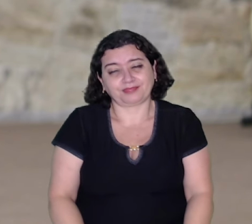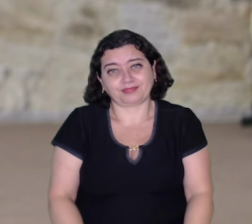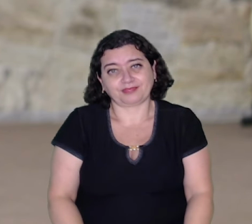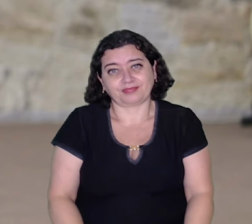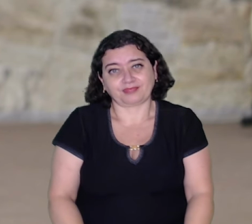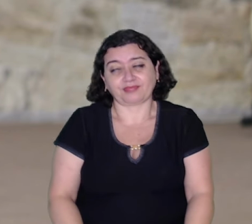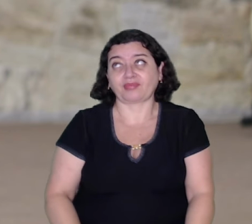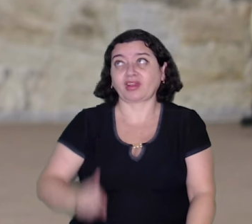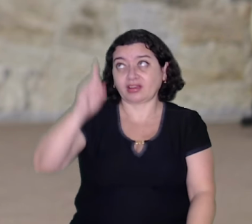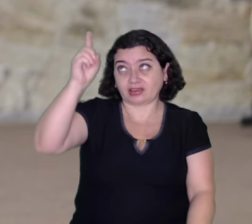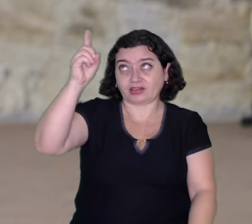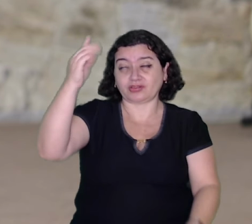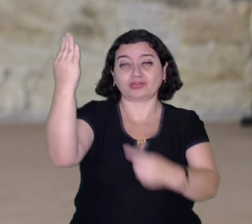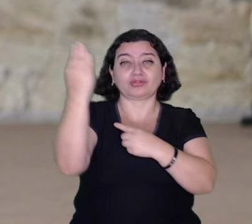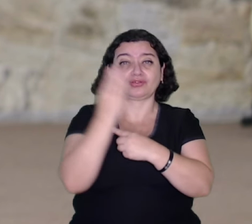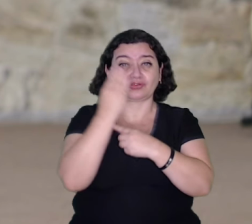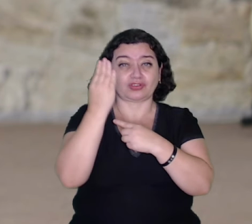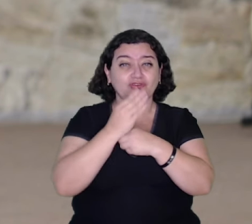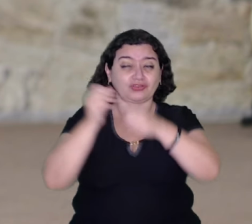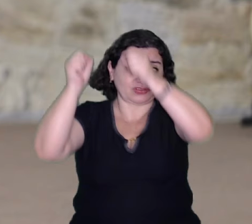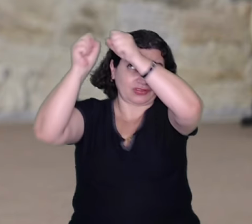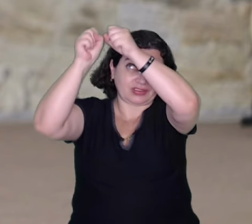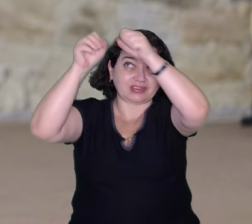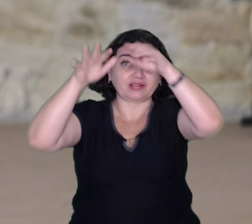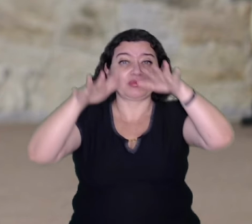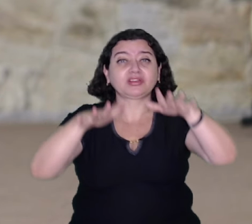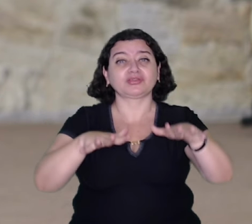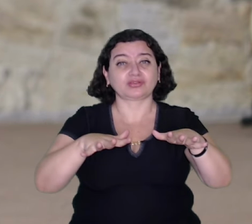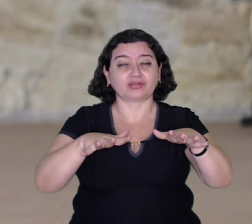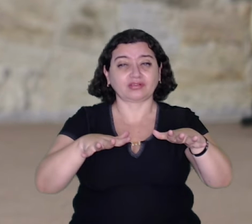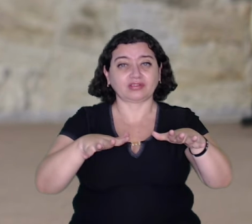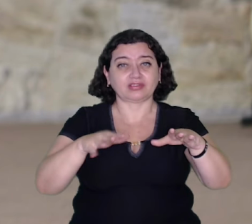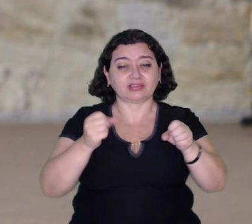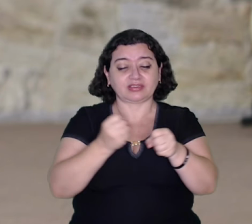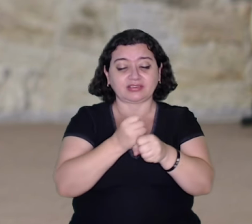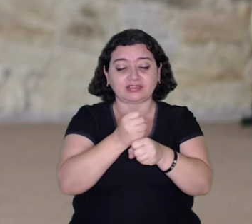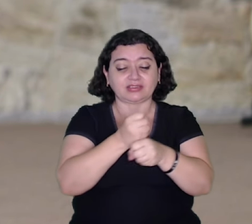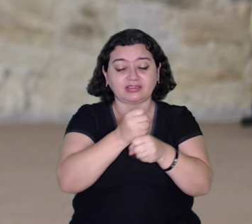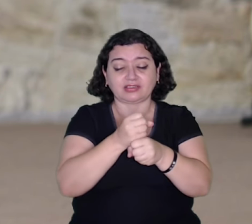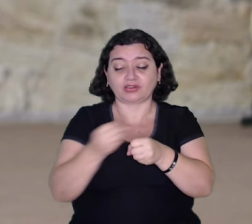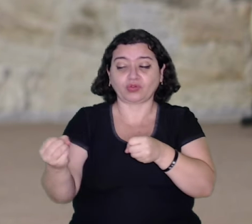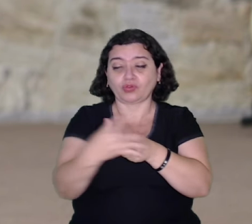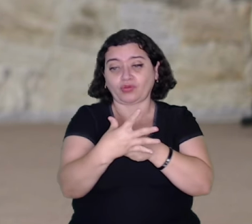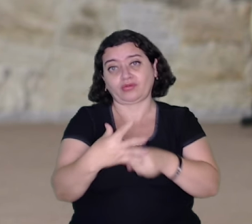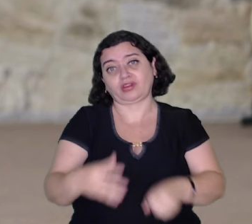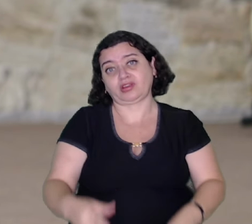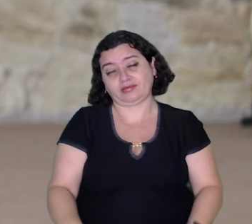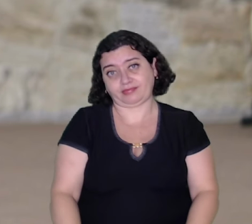Deus nos ajude e nos abençoe nesse novo ano.